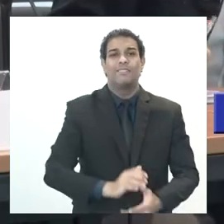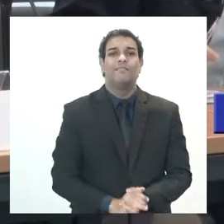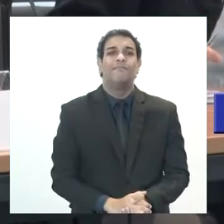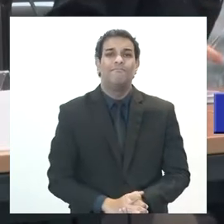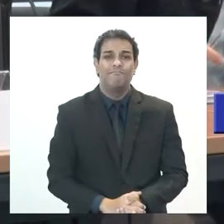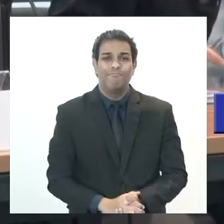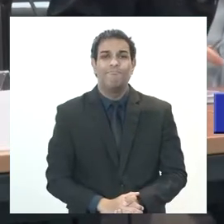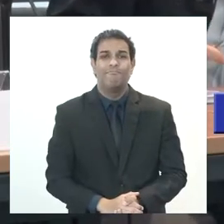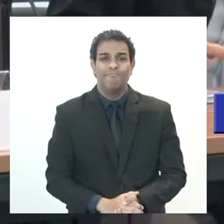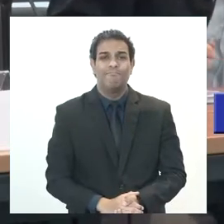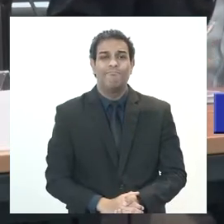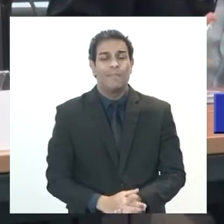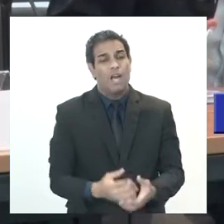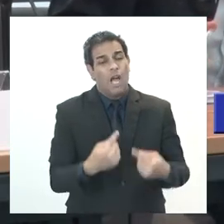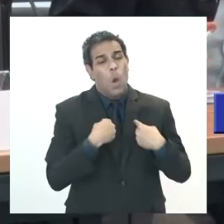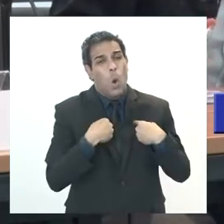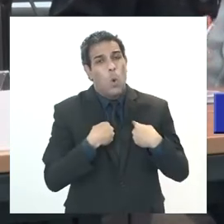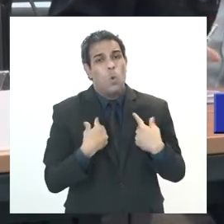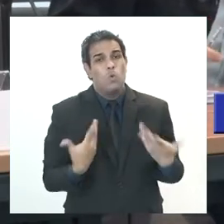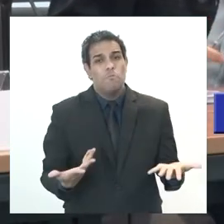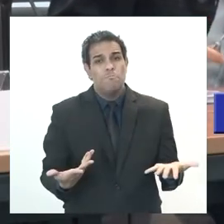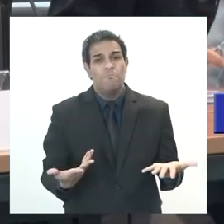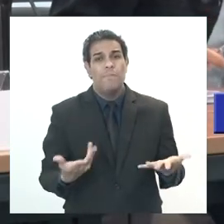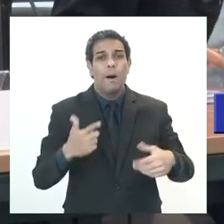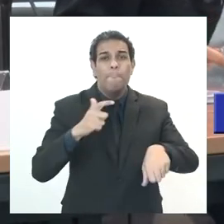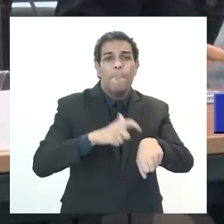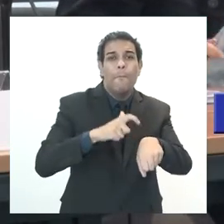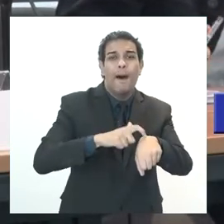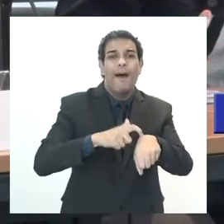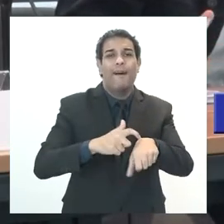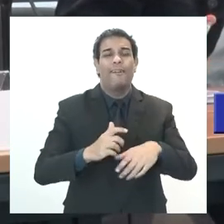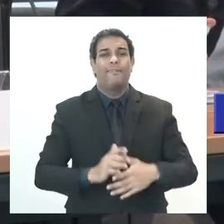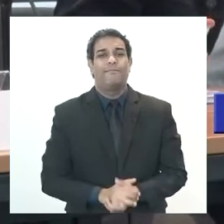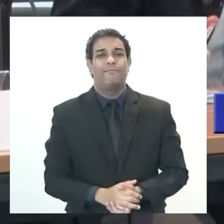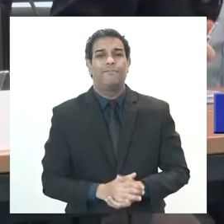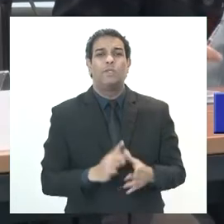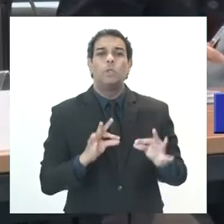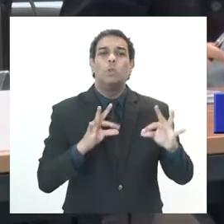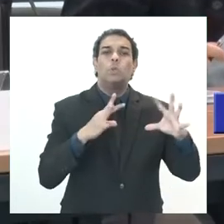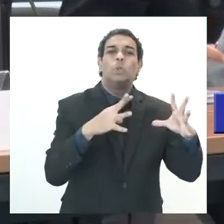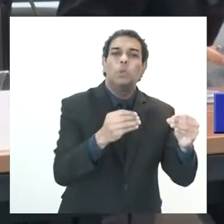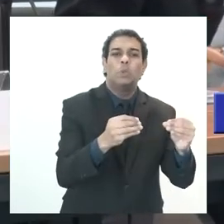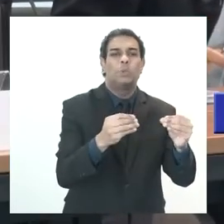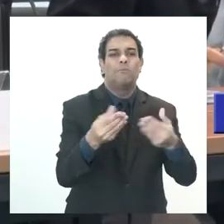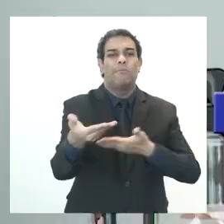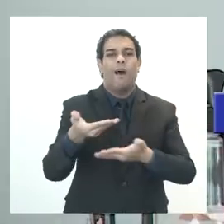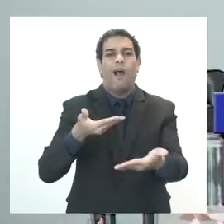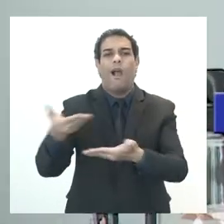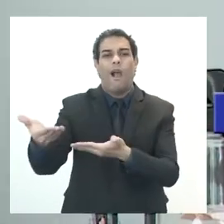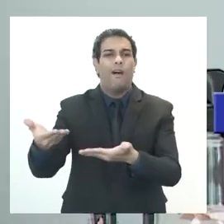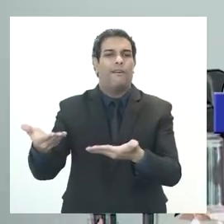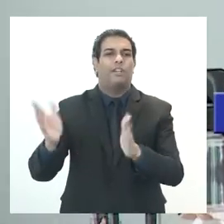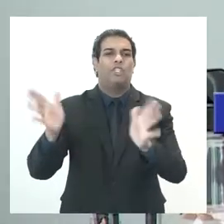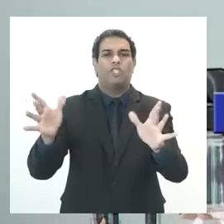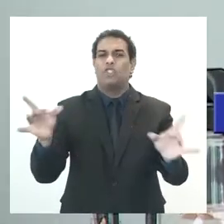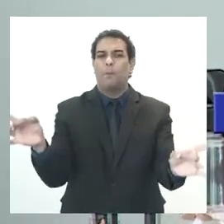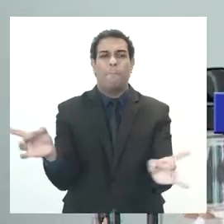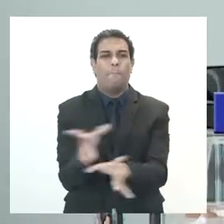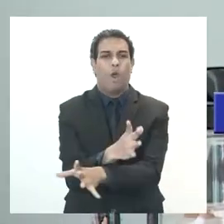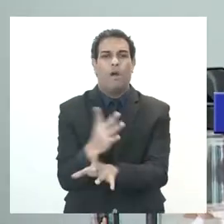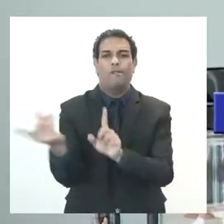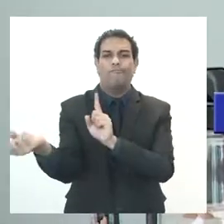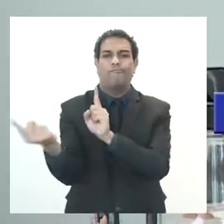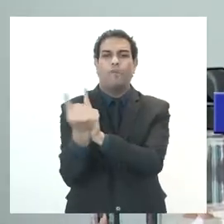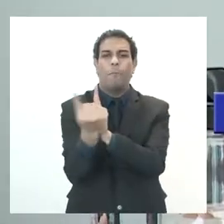irreversivelmente dia eu né naquele momento sobre todos os serviços de prestação direta